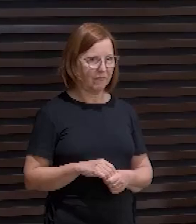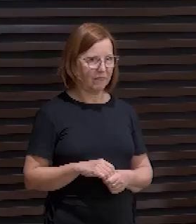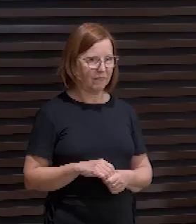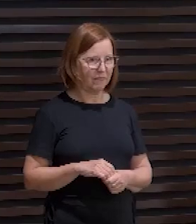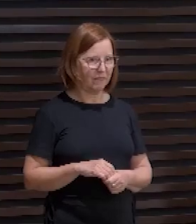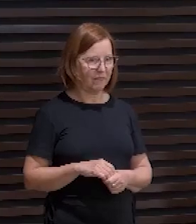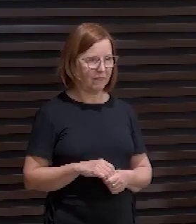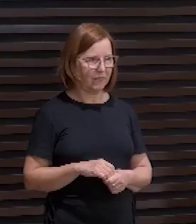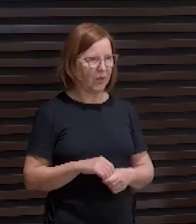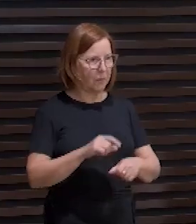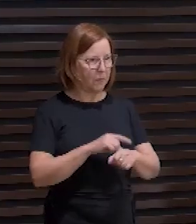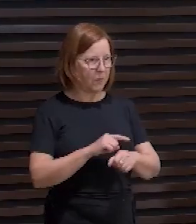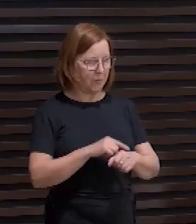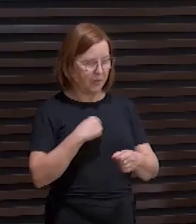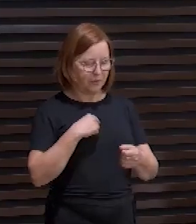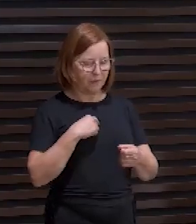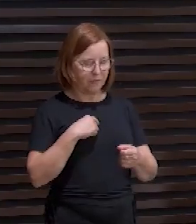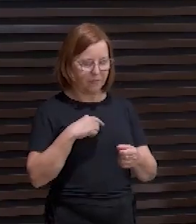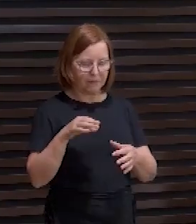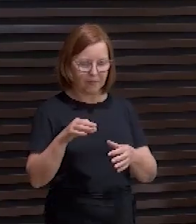Quando eu fui preparar esse estudo,